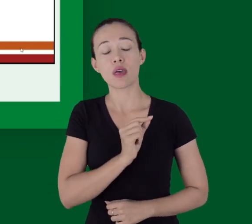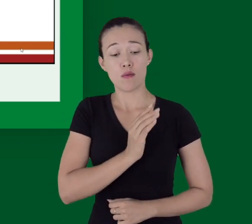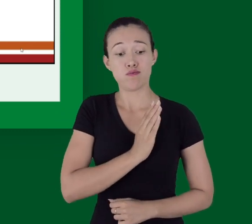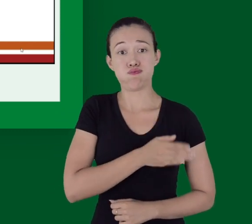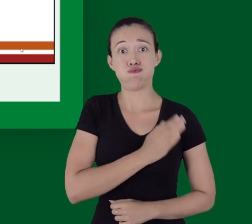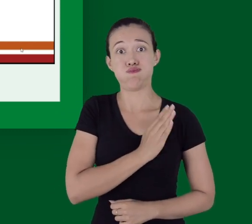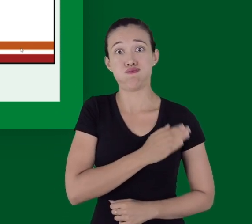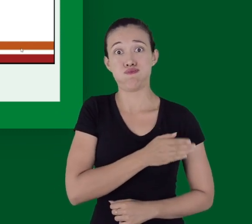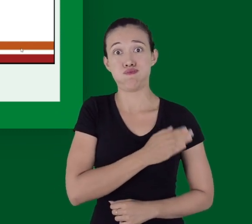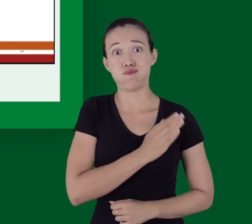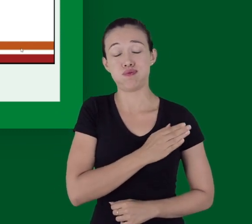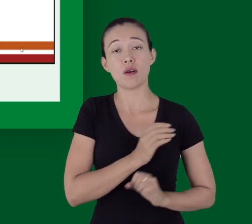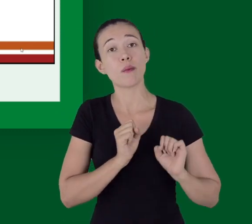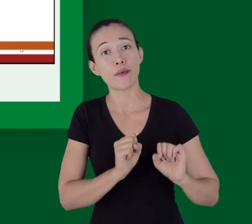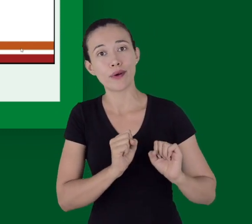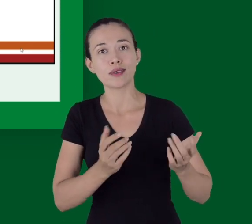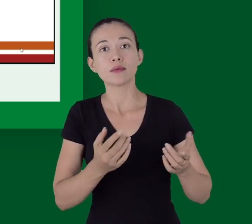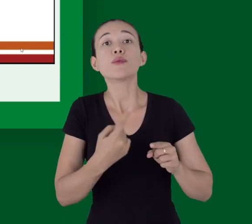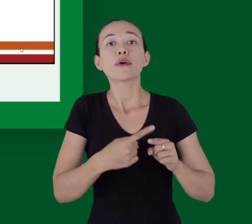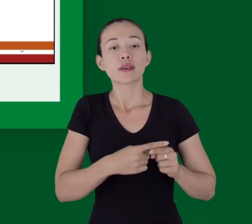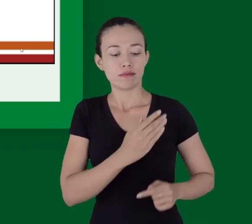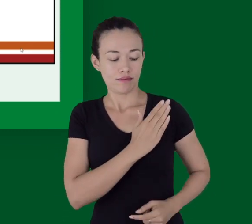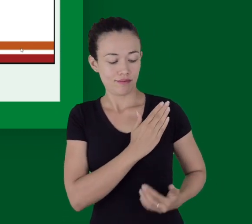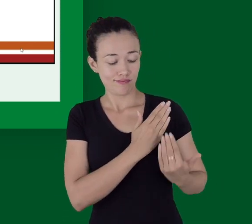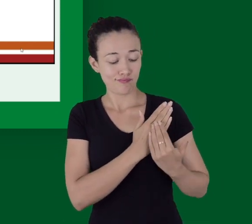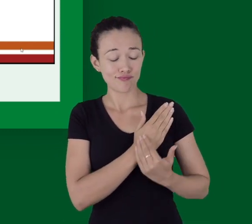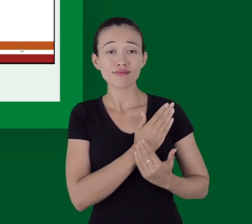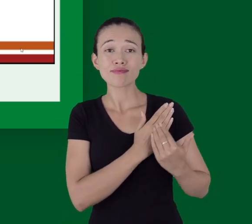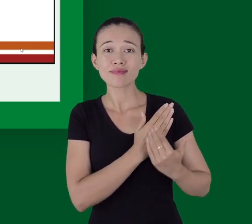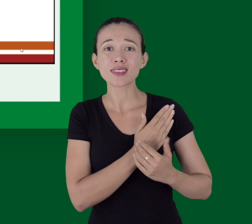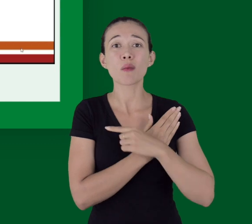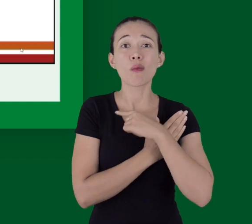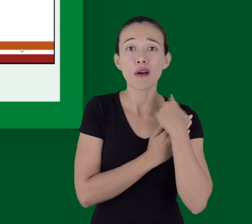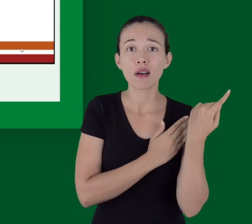Eles falam muito sobre Mona